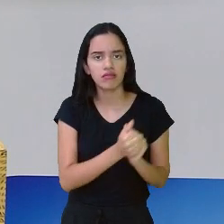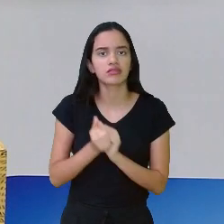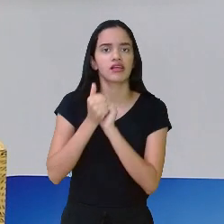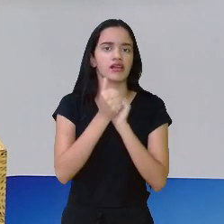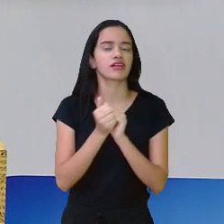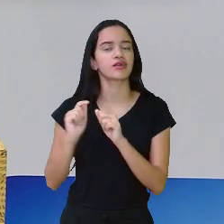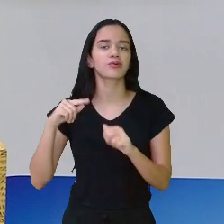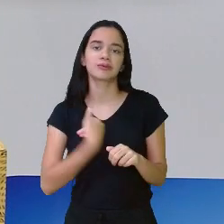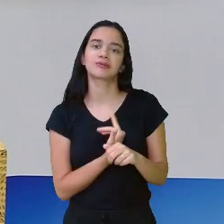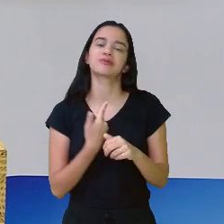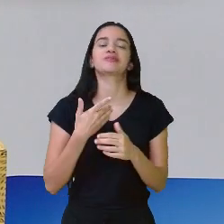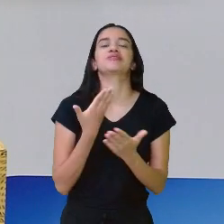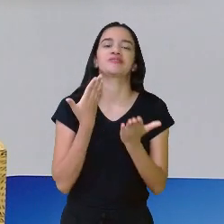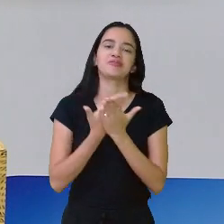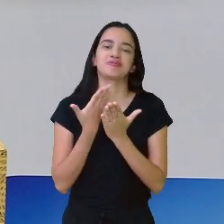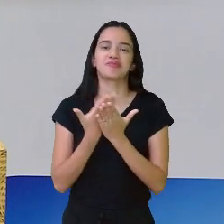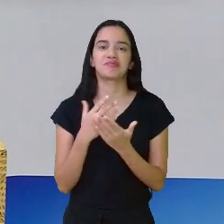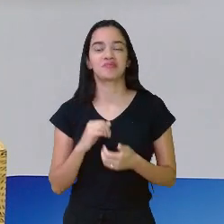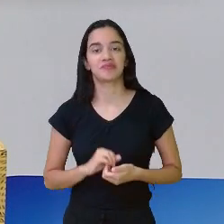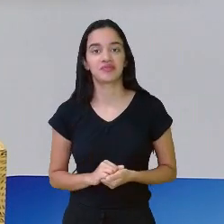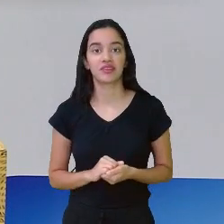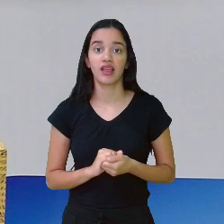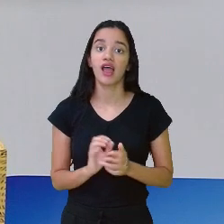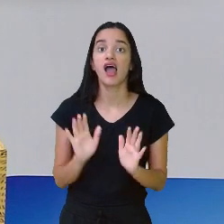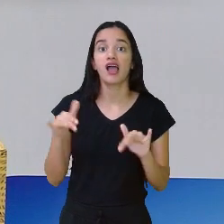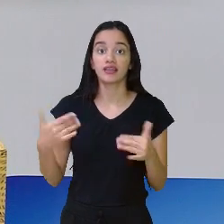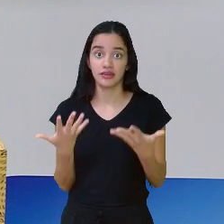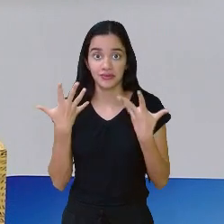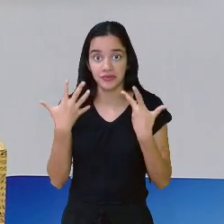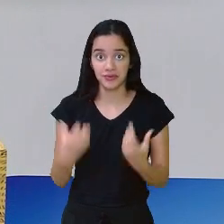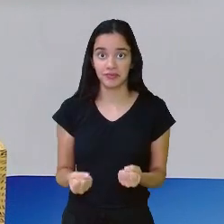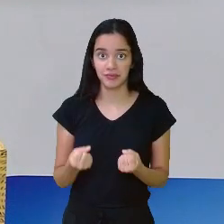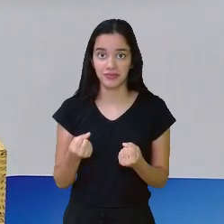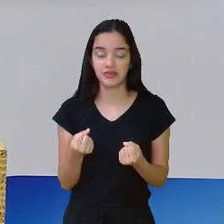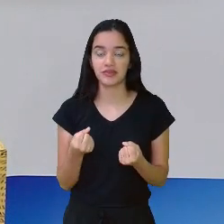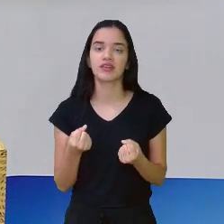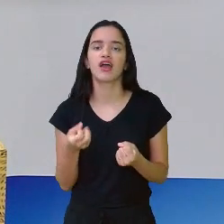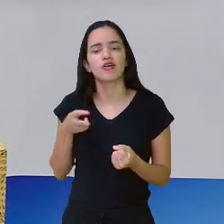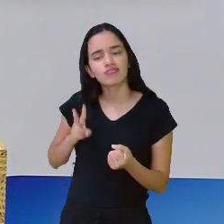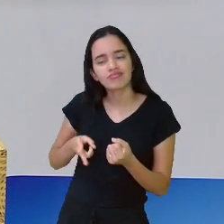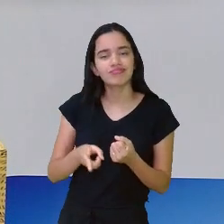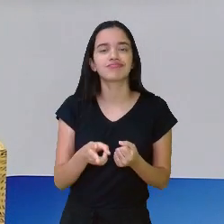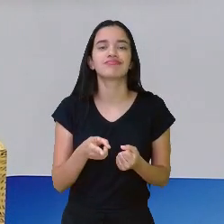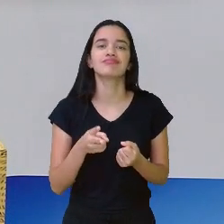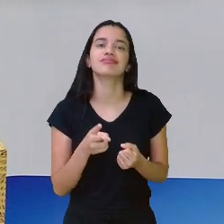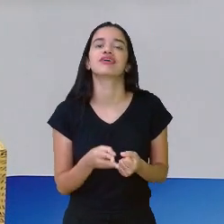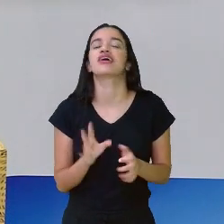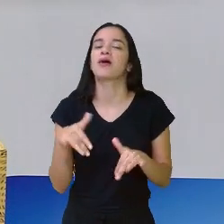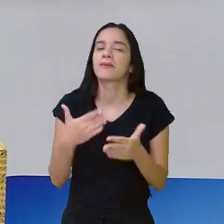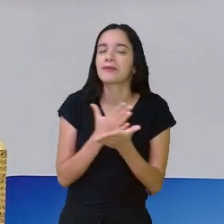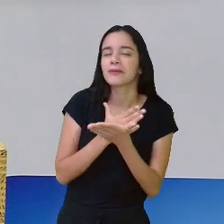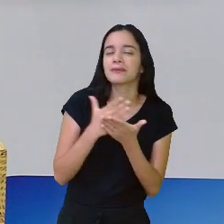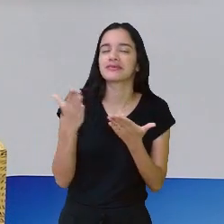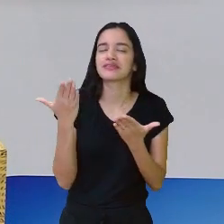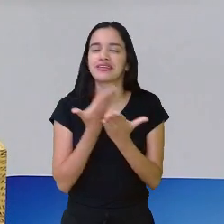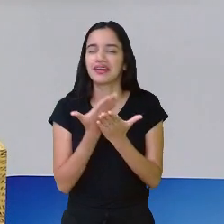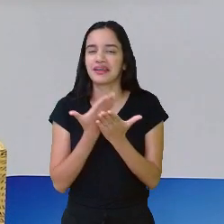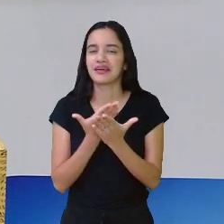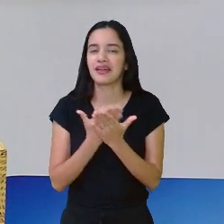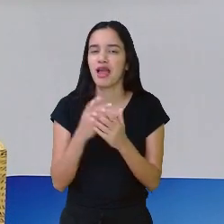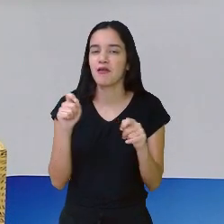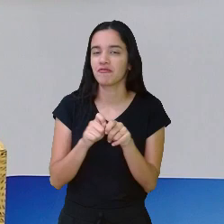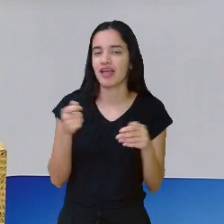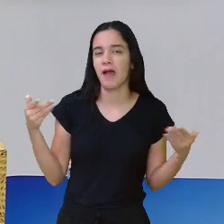conosco nas nossas aulas, tá certo? Então, vamos lá, vamos seguir. Era para ter feito isso no início da aula, eu não fiz,